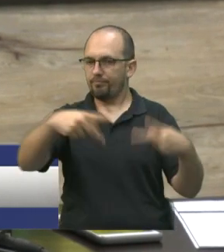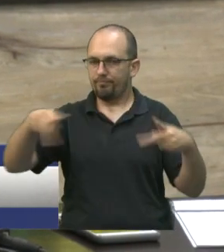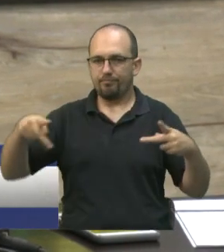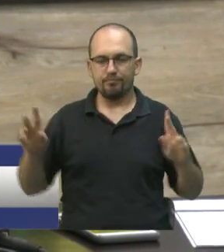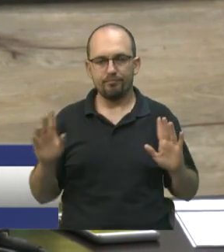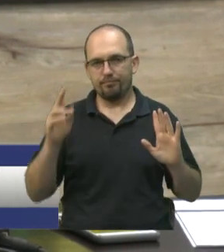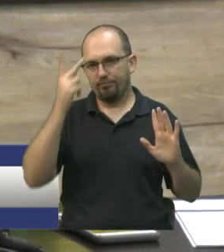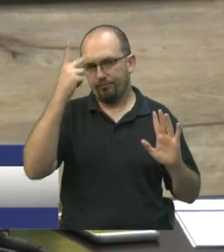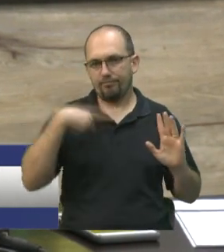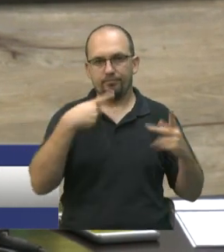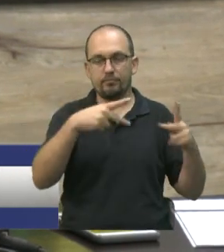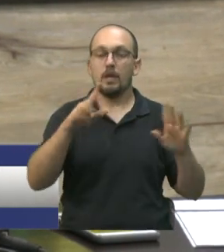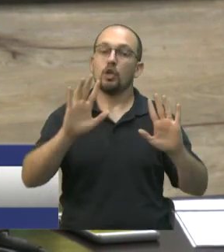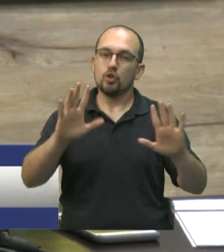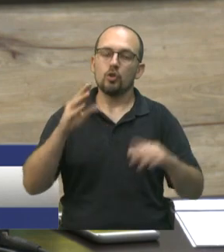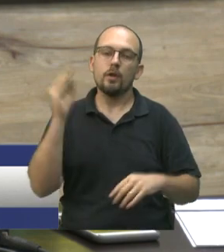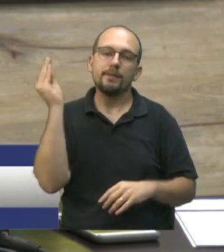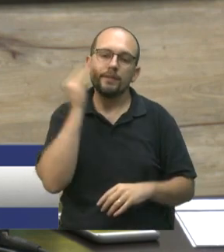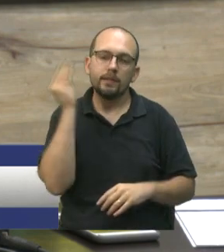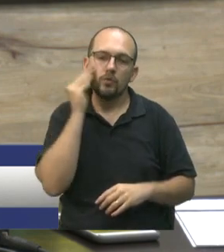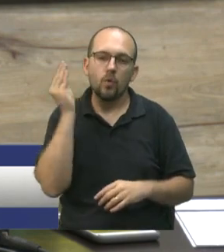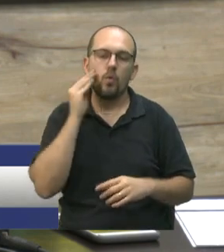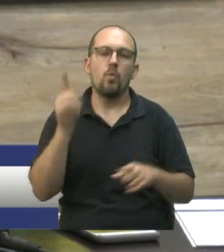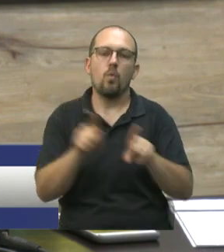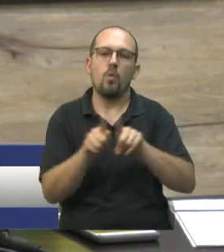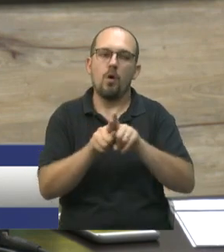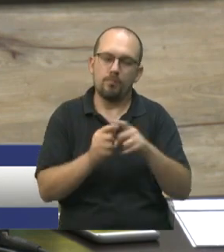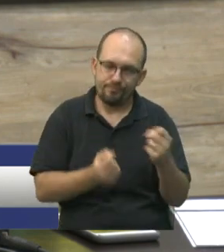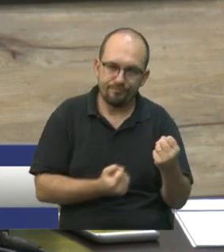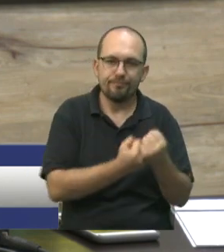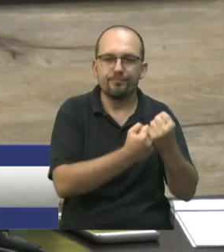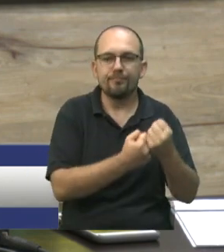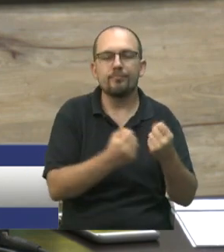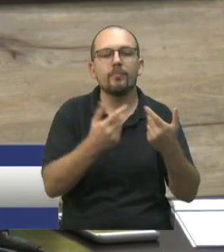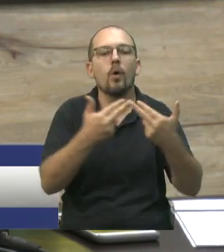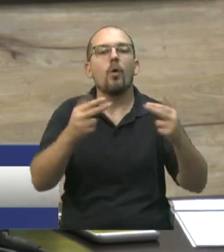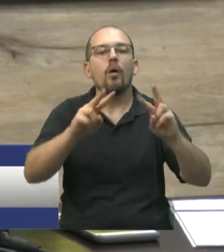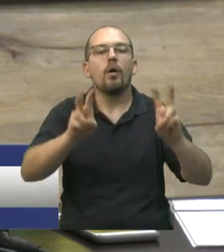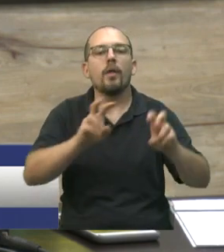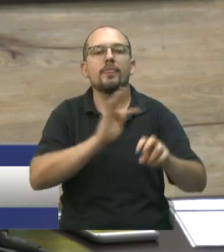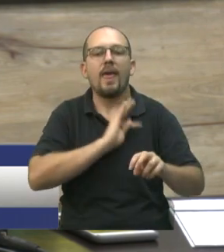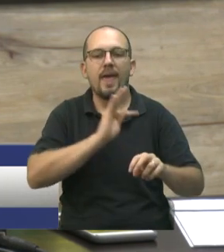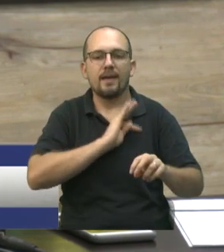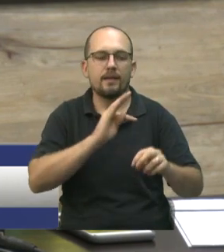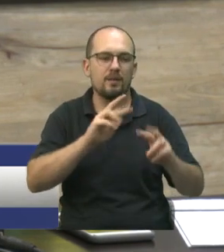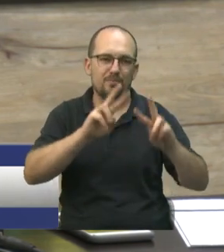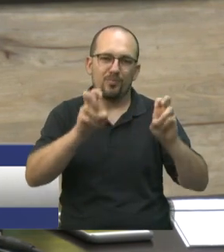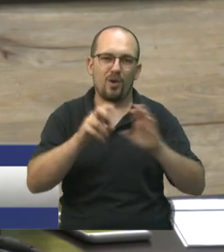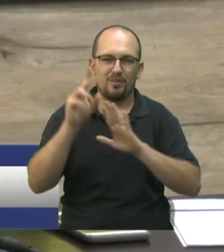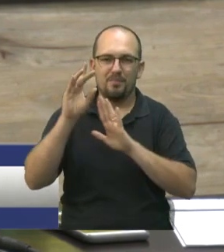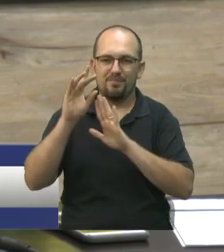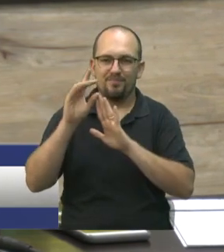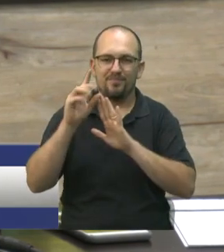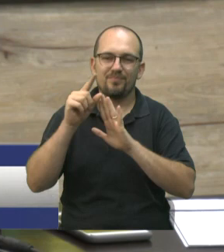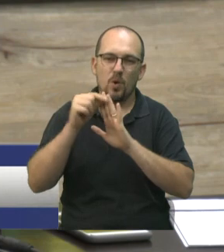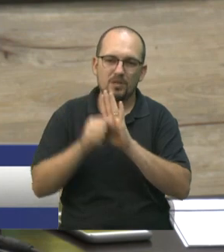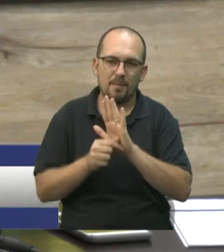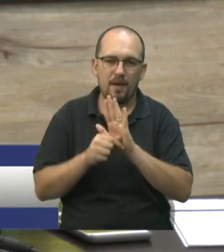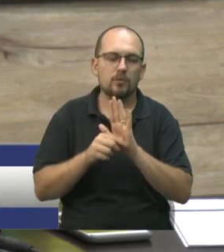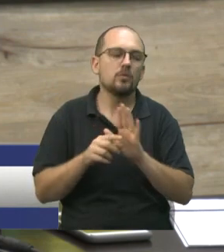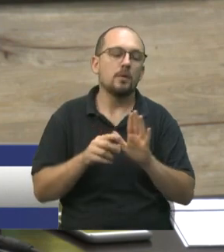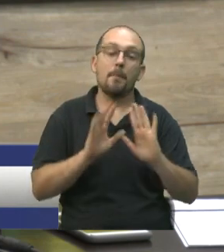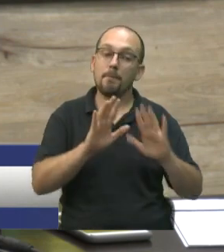tentamos dar o subsídio de questões técnicas em virtude da peça orçamentária, mas como foi